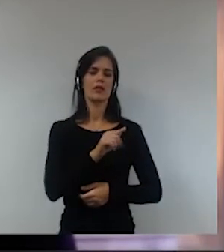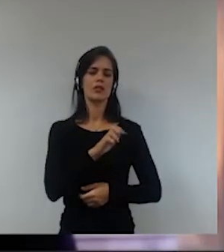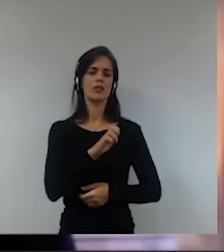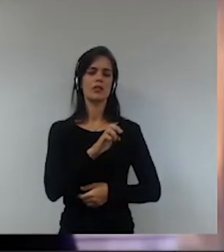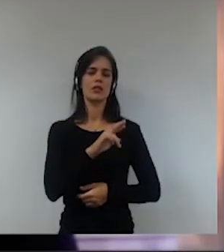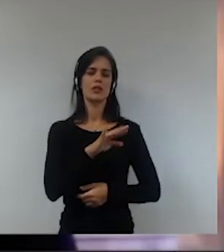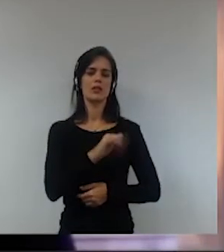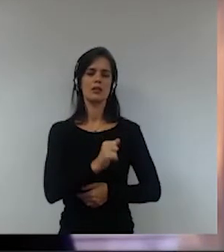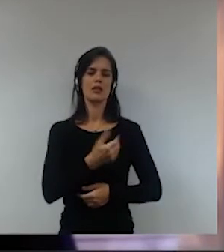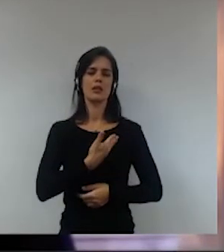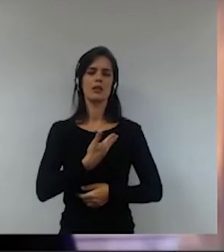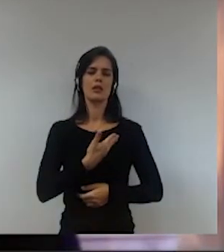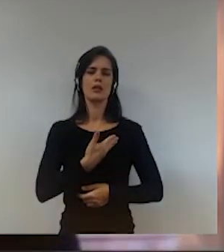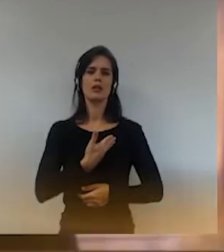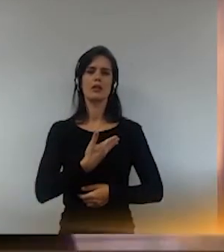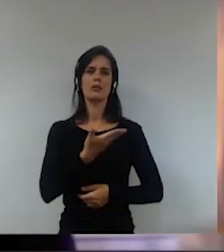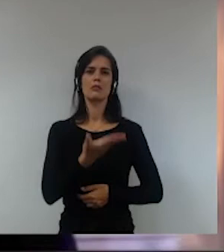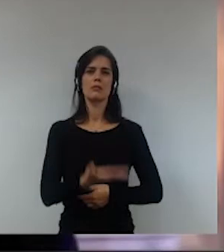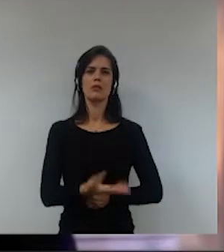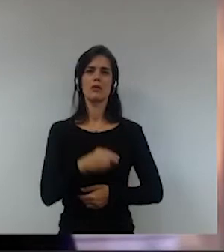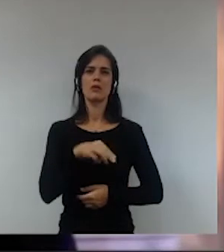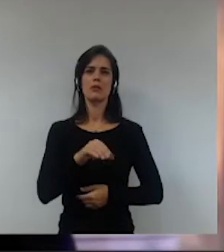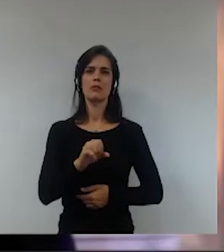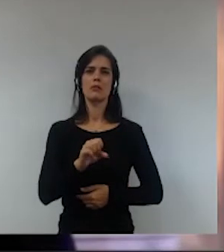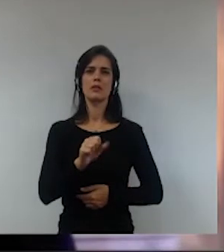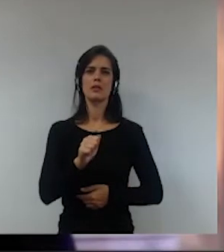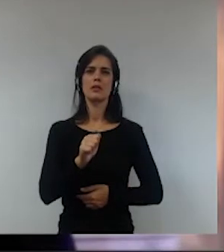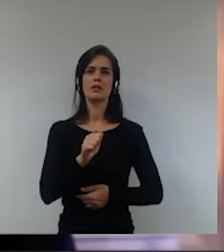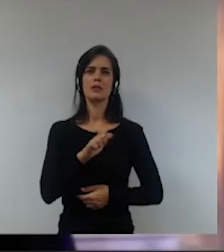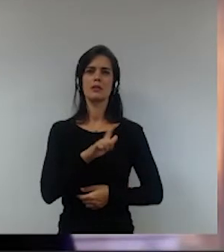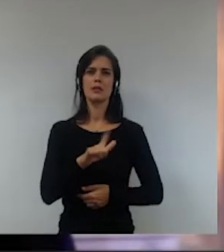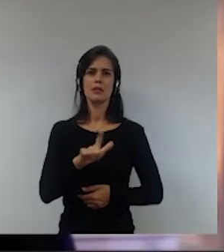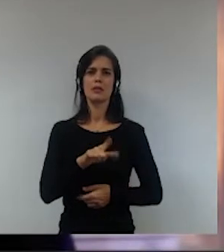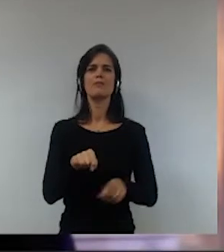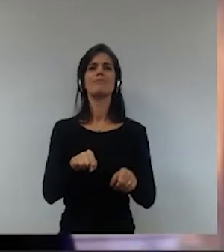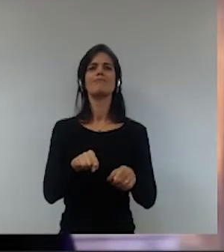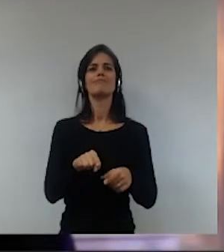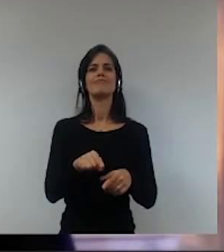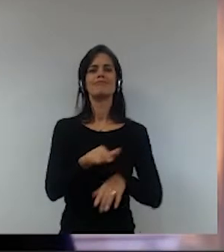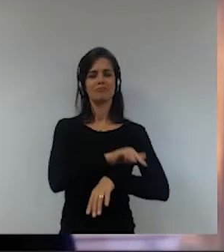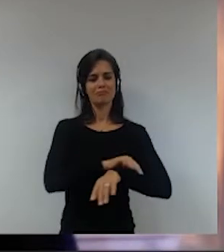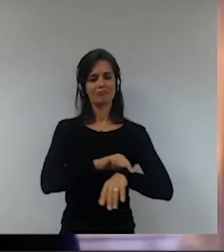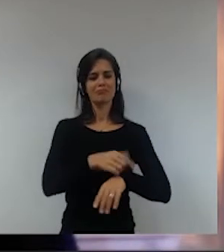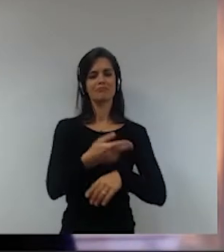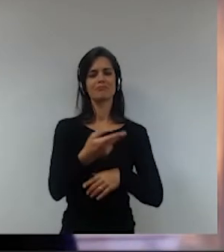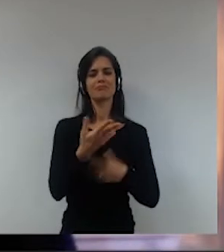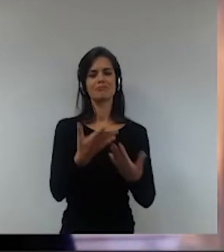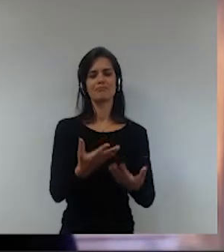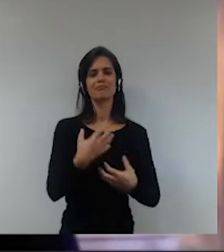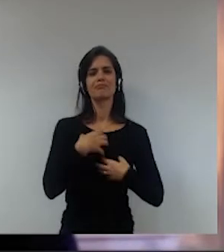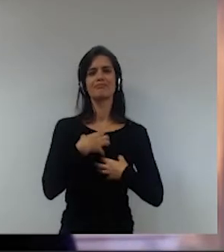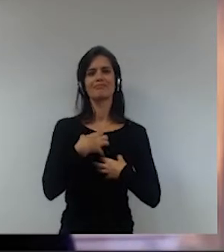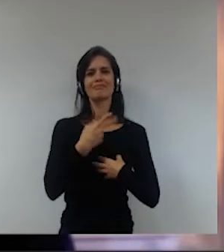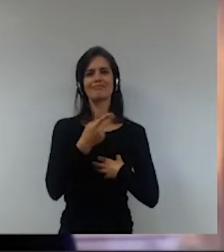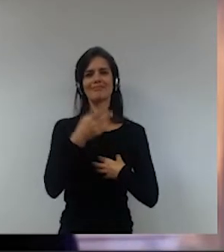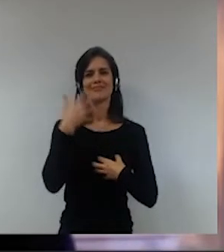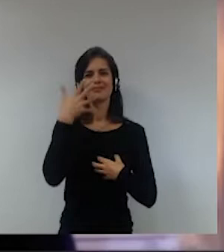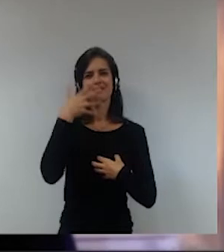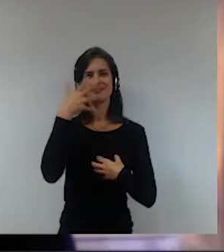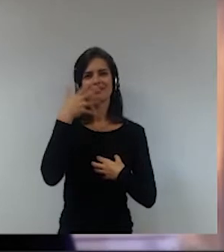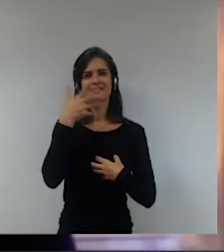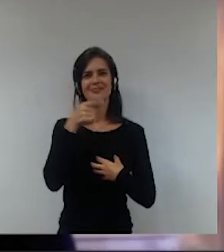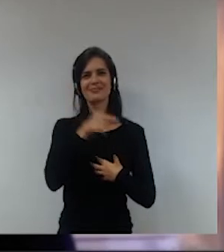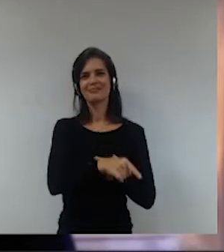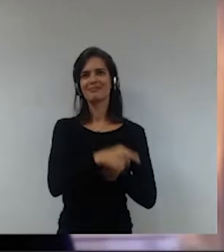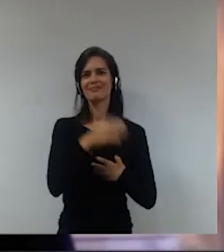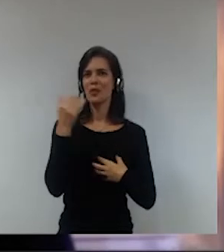Dotti, meu querido amigo professor Misael Montenegro Filho, que foi muito generoso nas suas palavras. É o Misael que é um craque. Afinal,